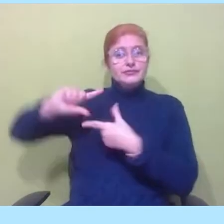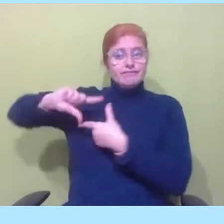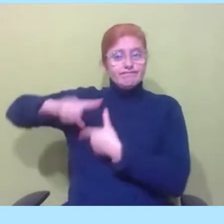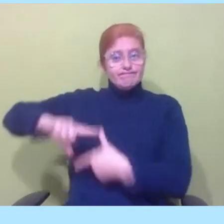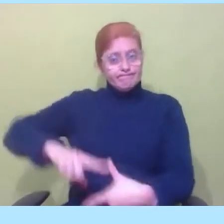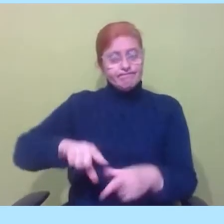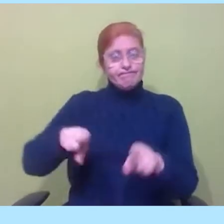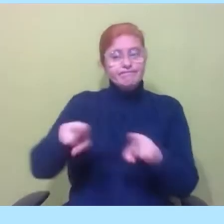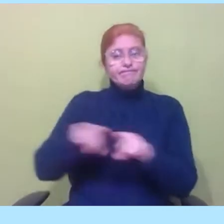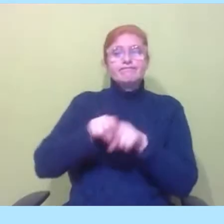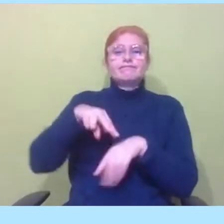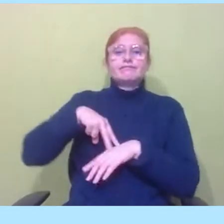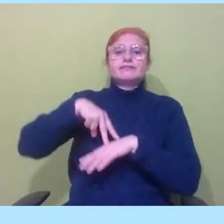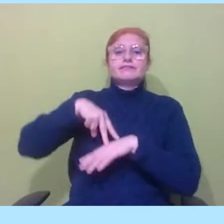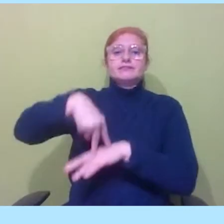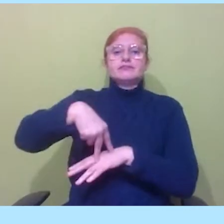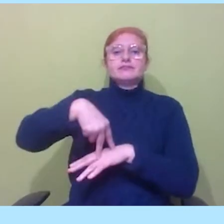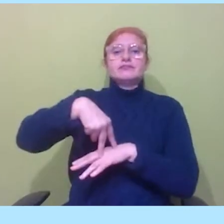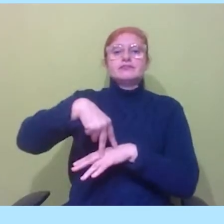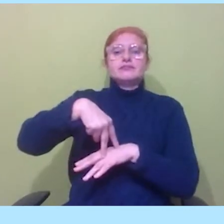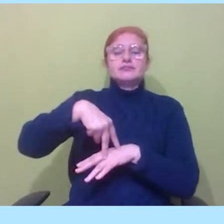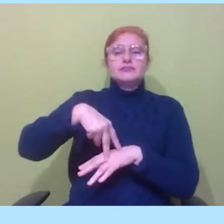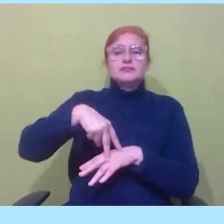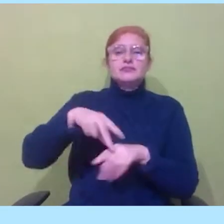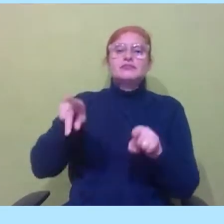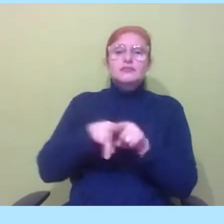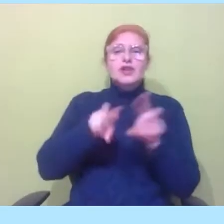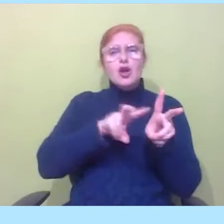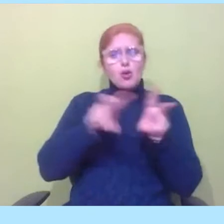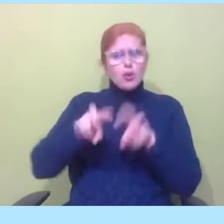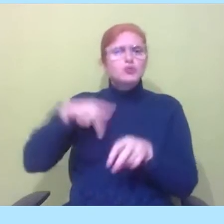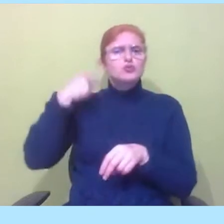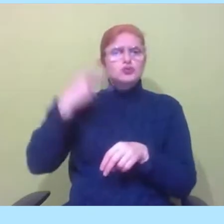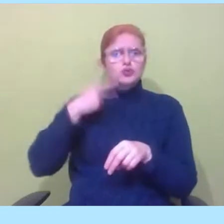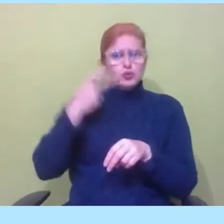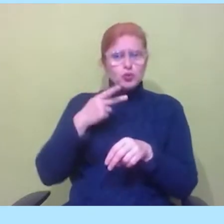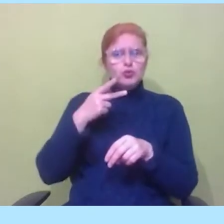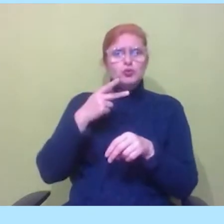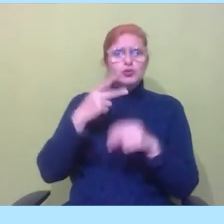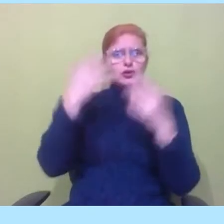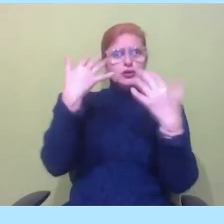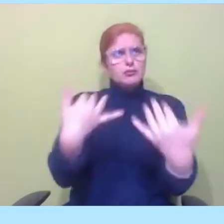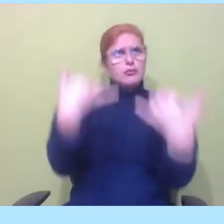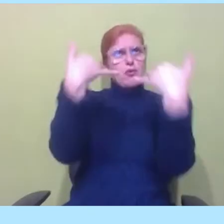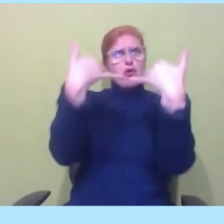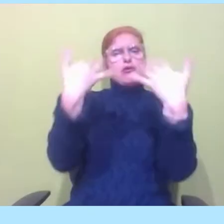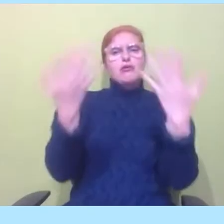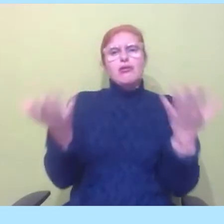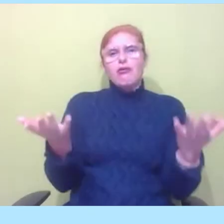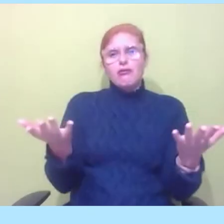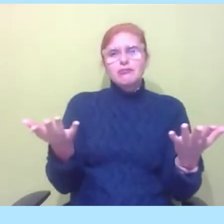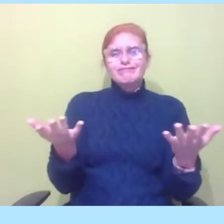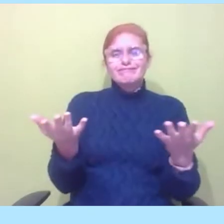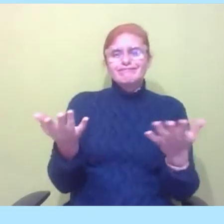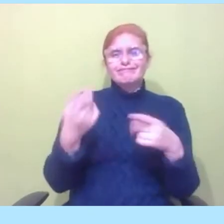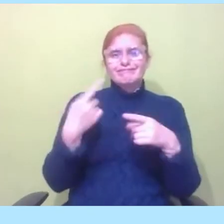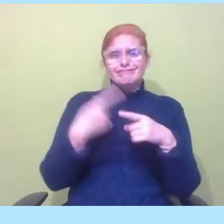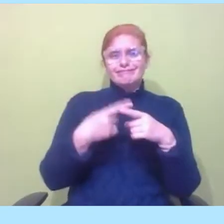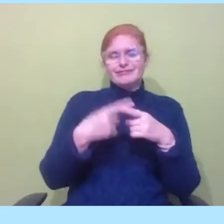né? É uma questão política, né? Essa exposição, por mais que não seja a melhor forma de se